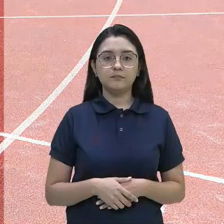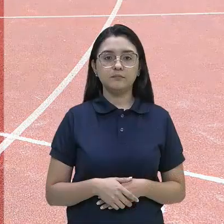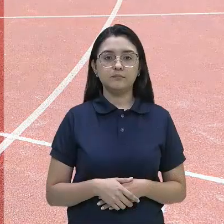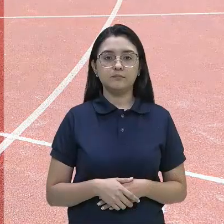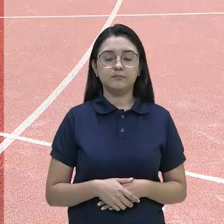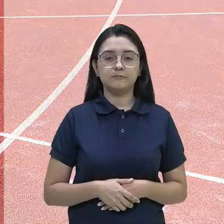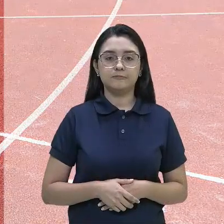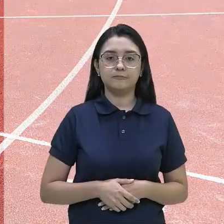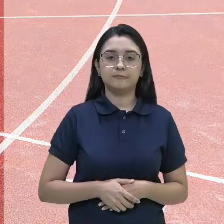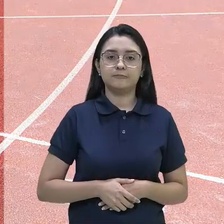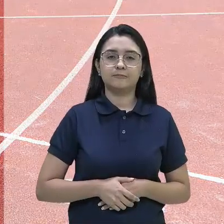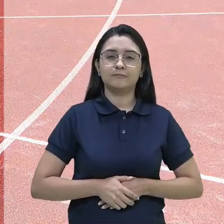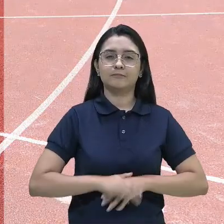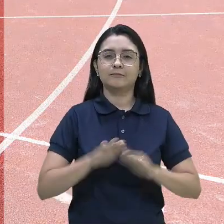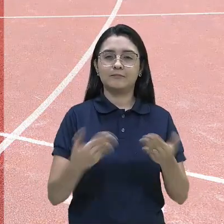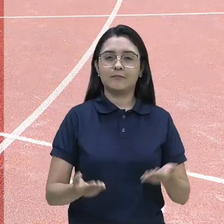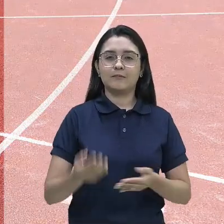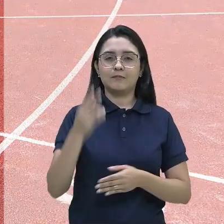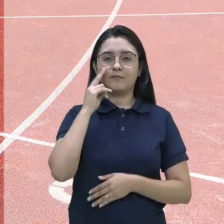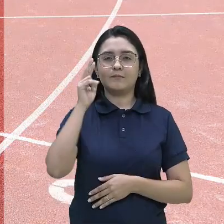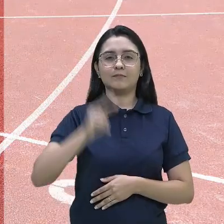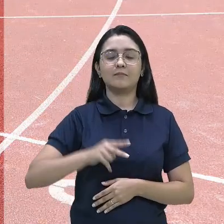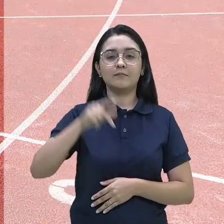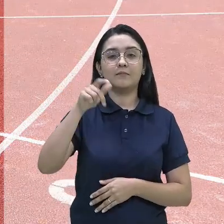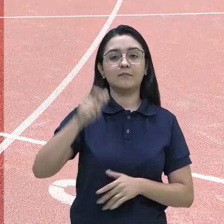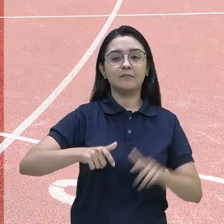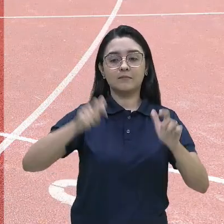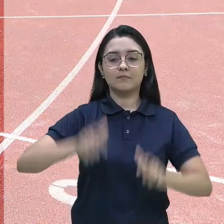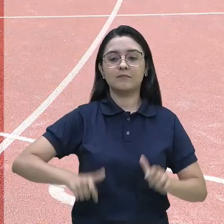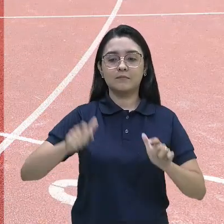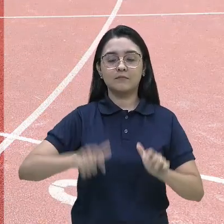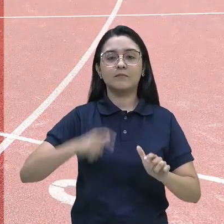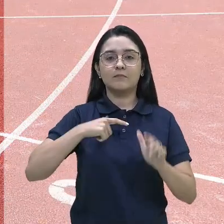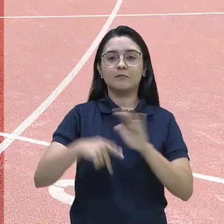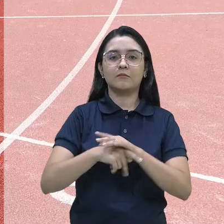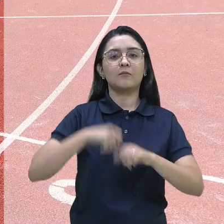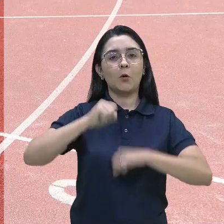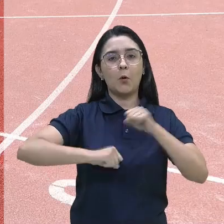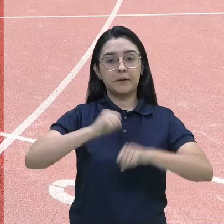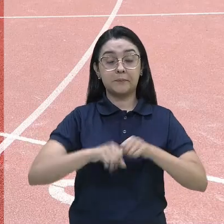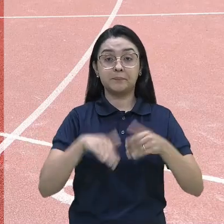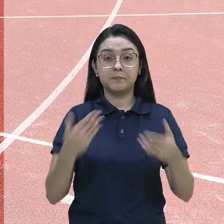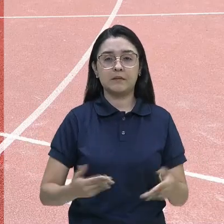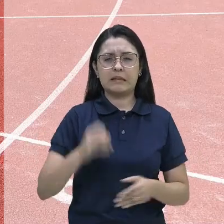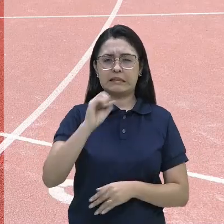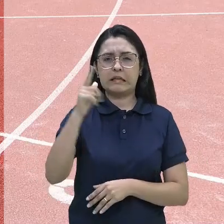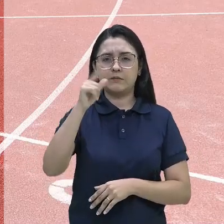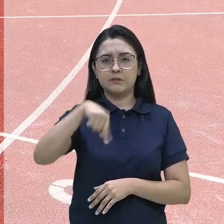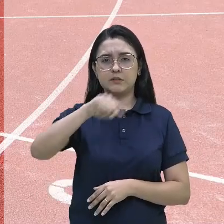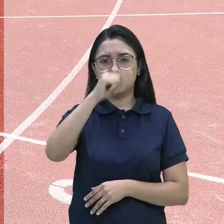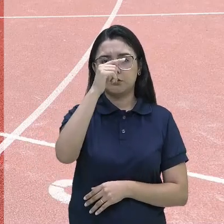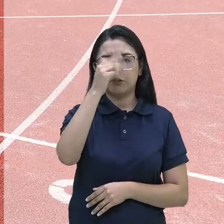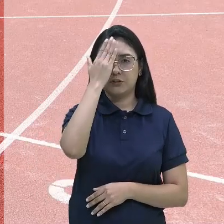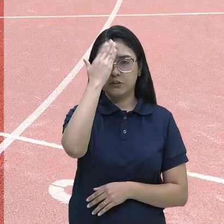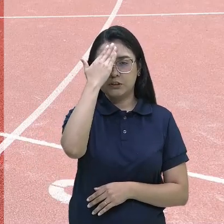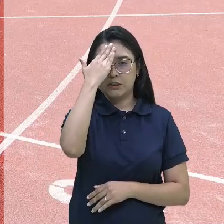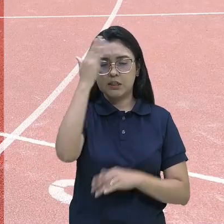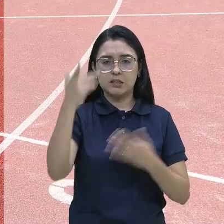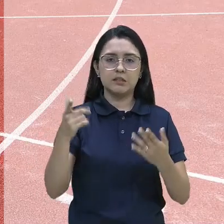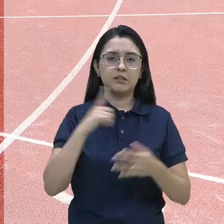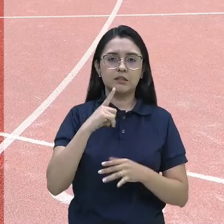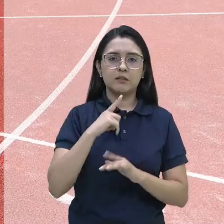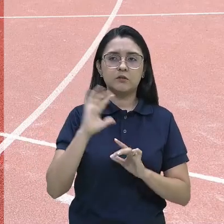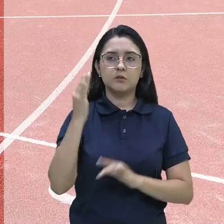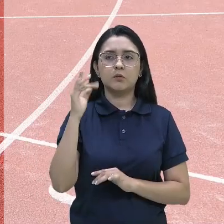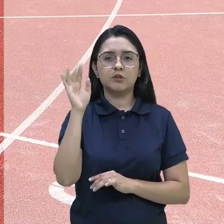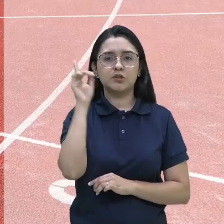Veja aqui, ó, estou nesta pista de atletismo e é claro que vocês já tiveram situações aí no dia a dia em